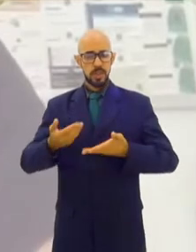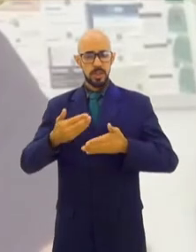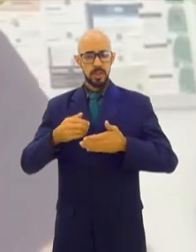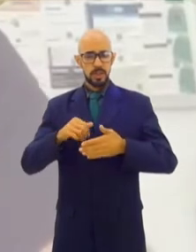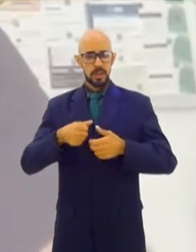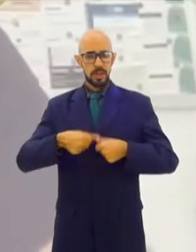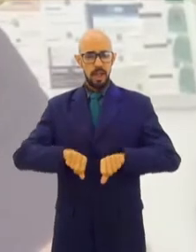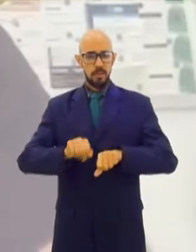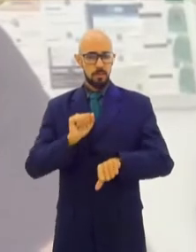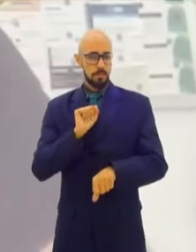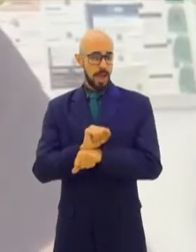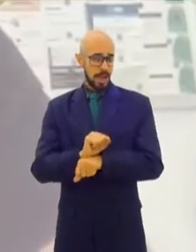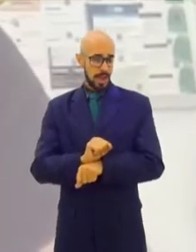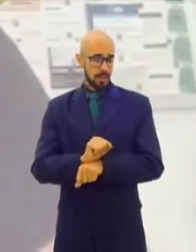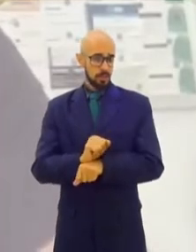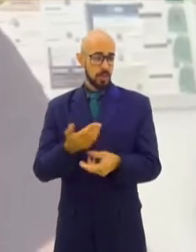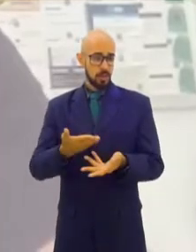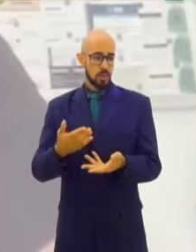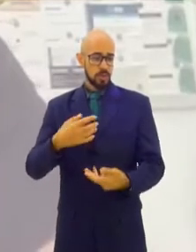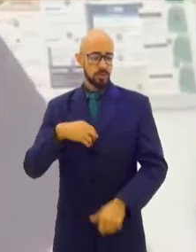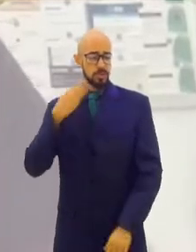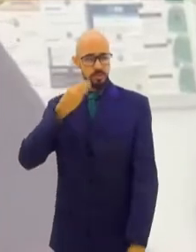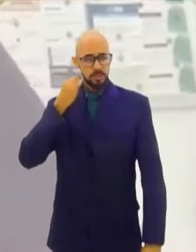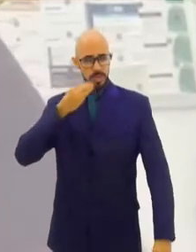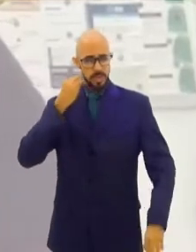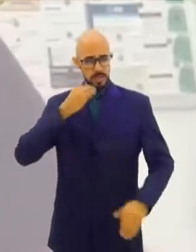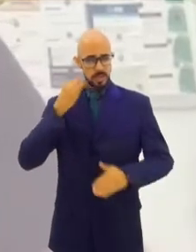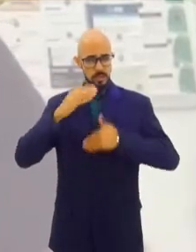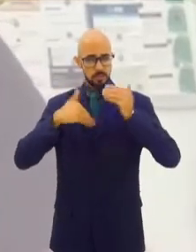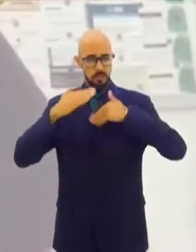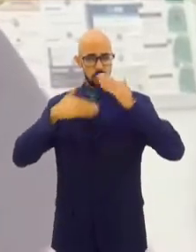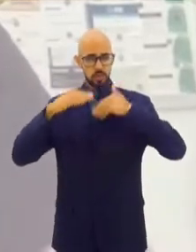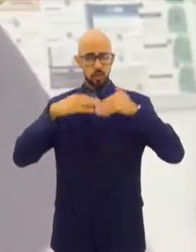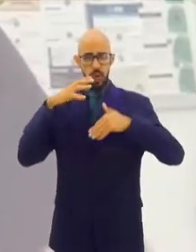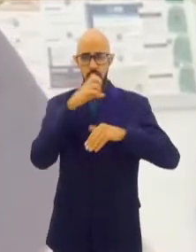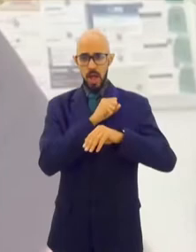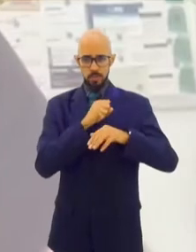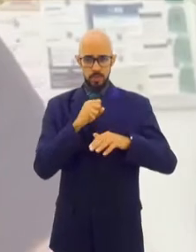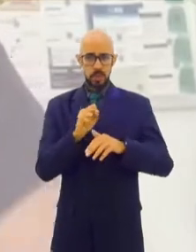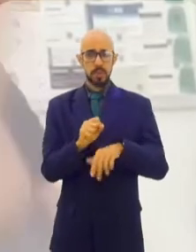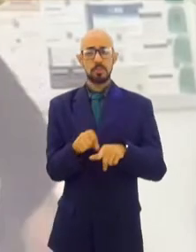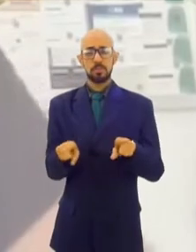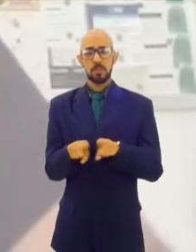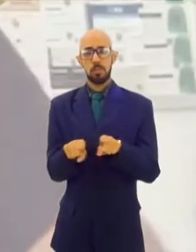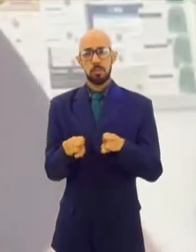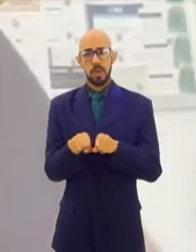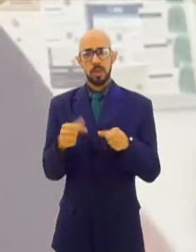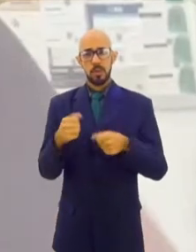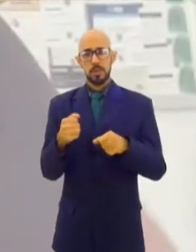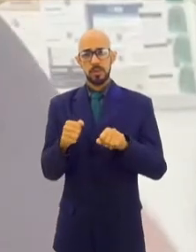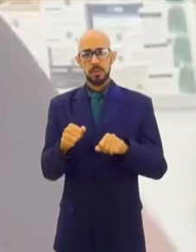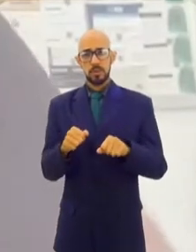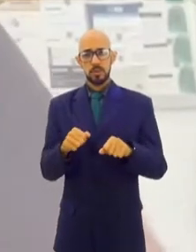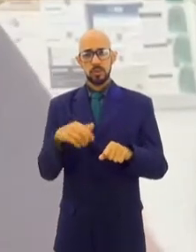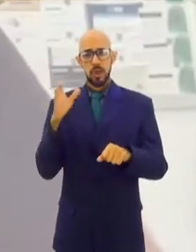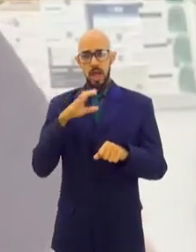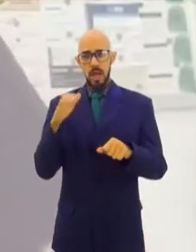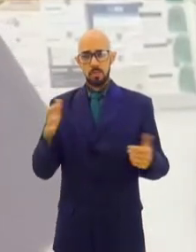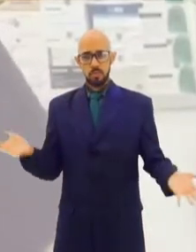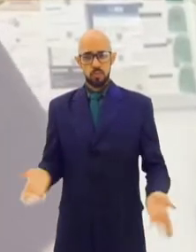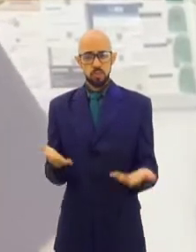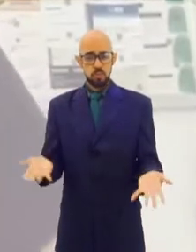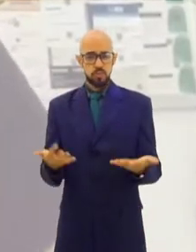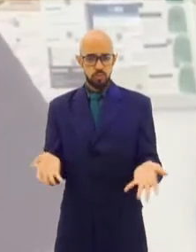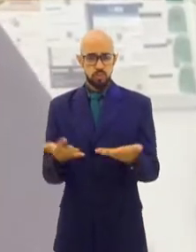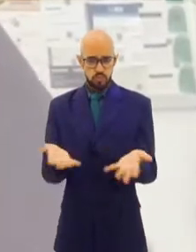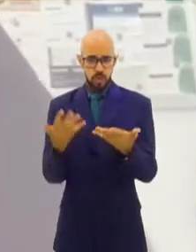pesadas e agora a gente está experimentando uma evolução muito rápida da produção é como a gente precisa voltar rapidamente